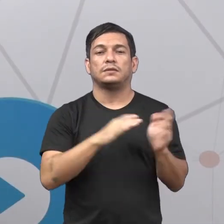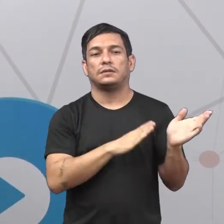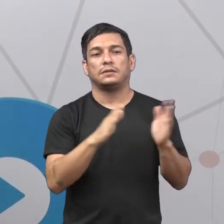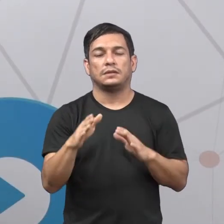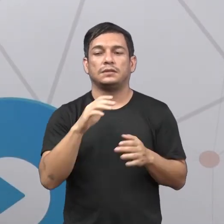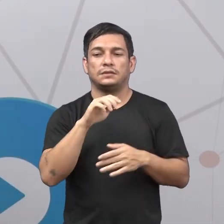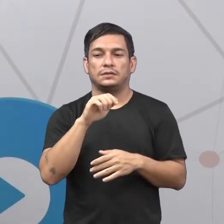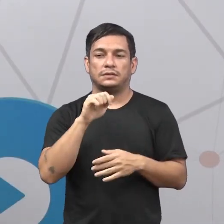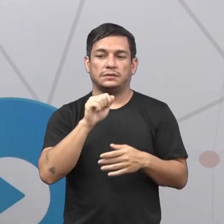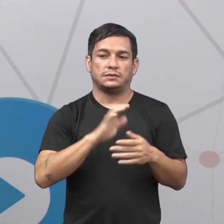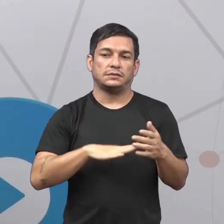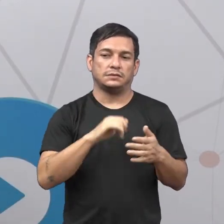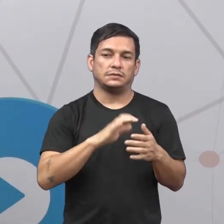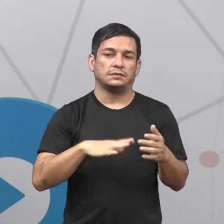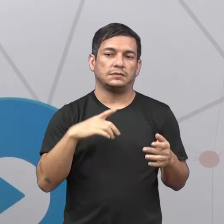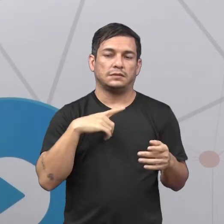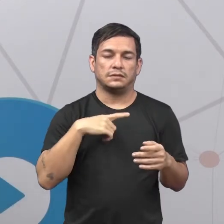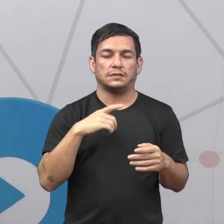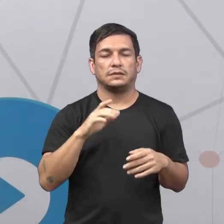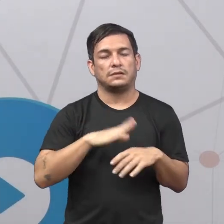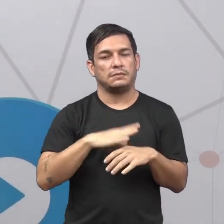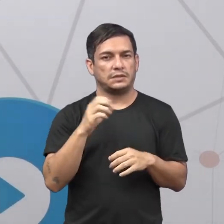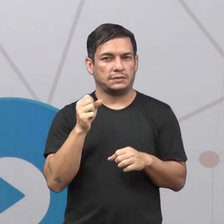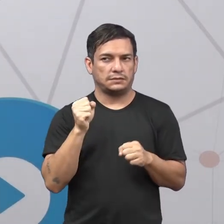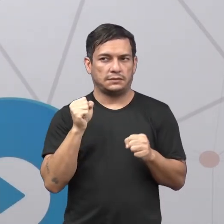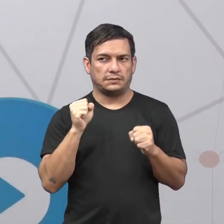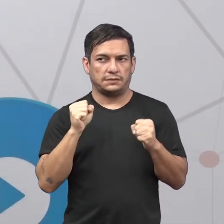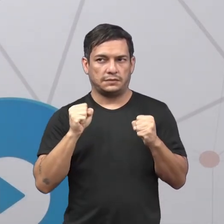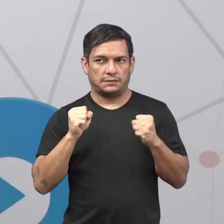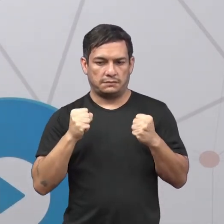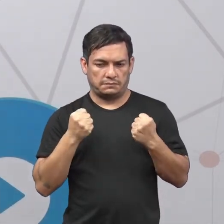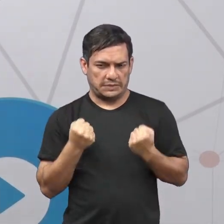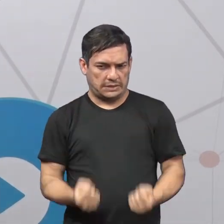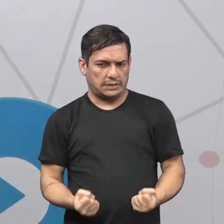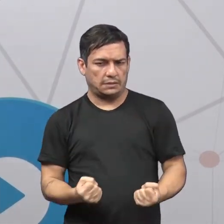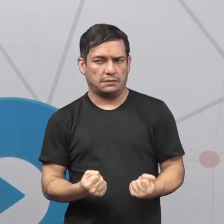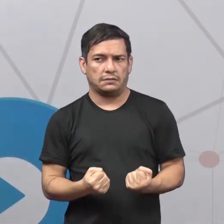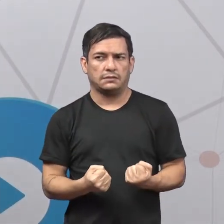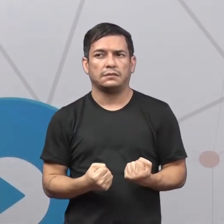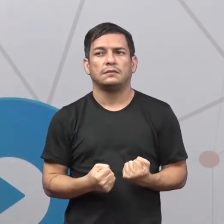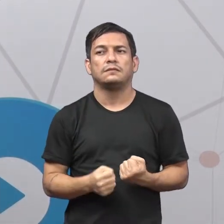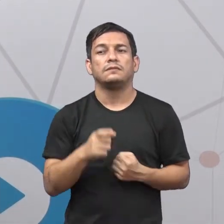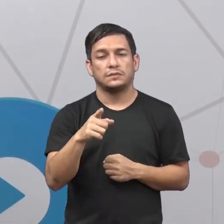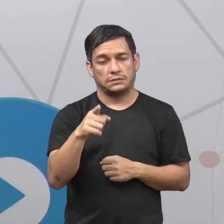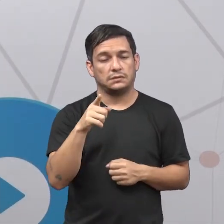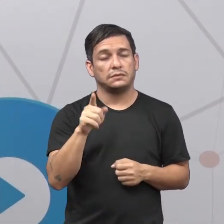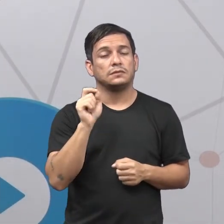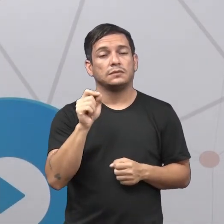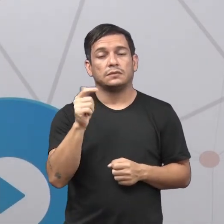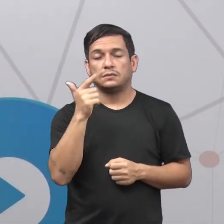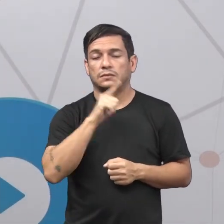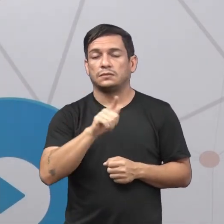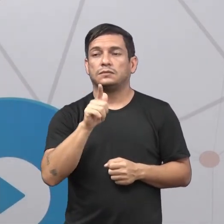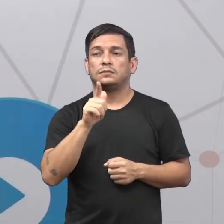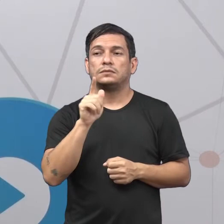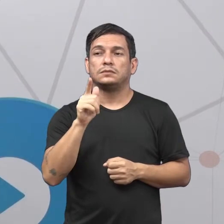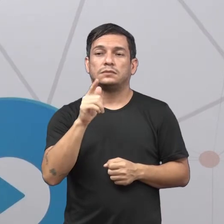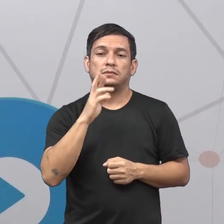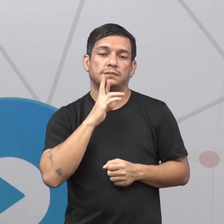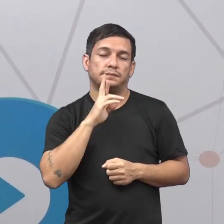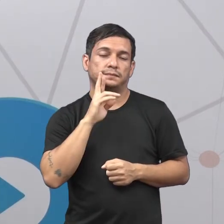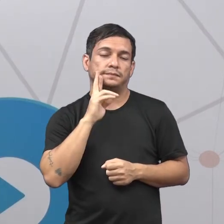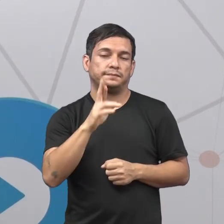rotina de atividades com intensidade mais vigorosa, você consegue